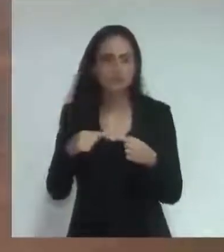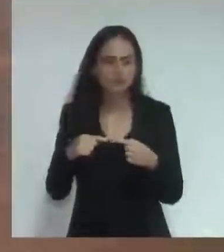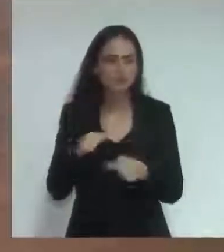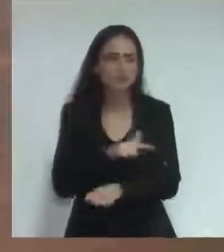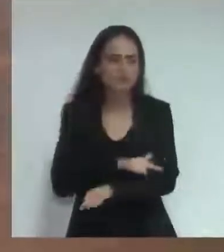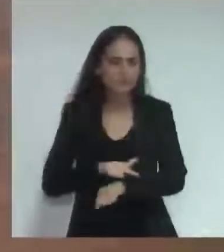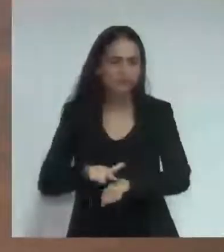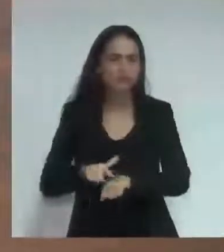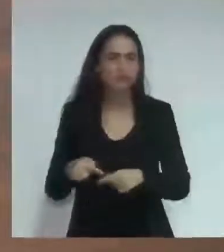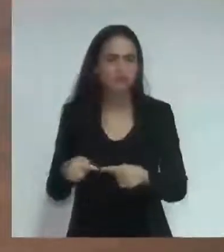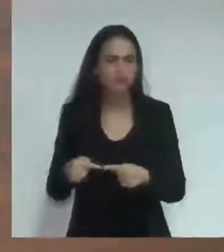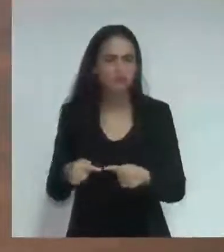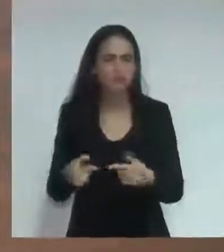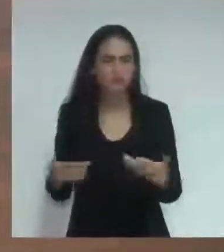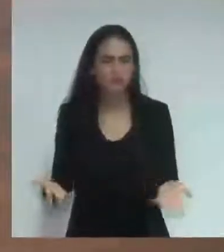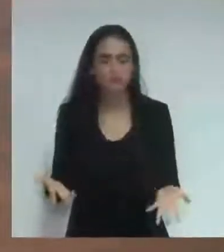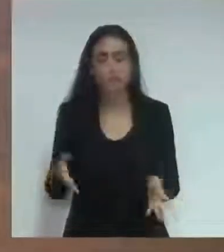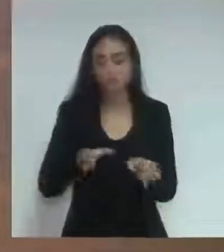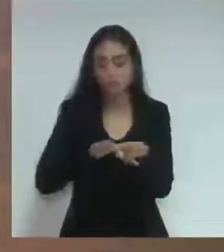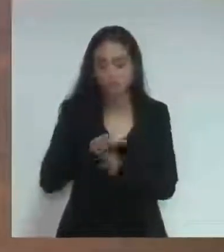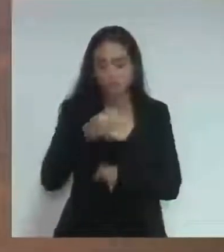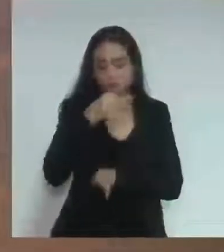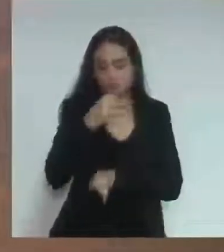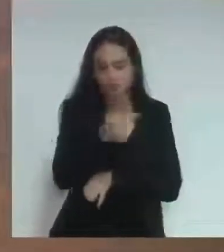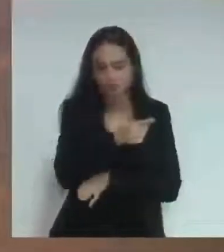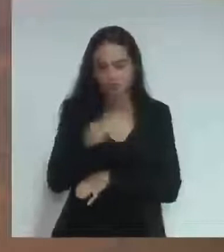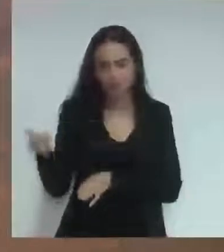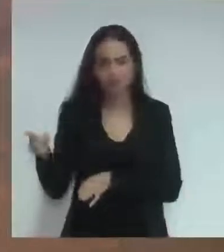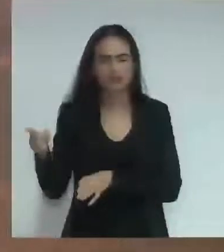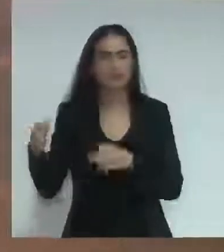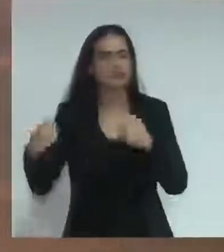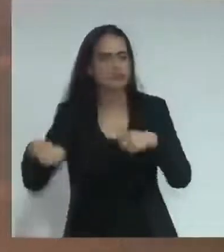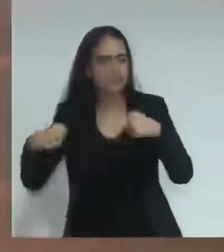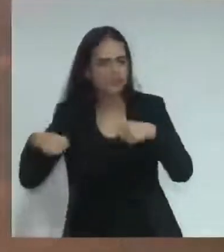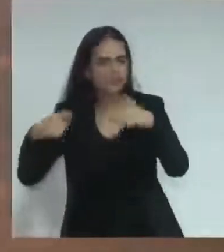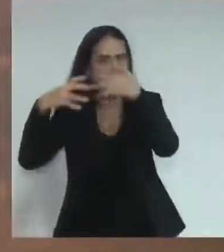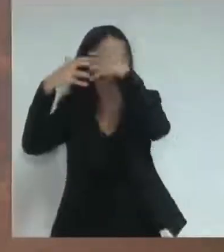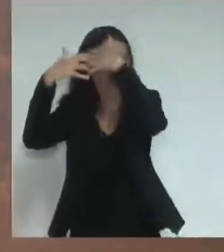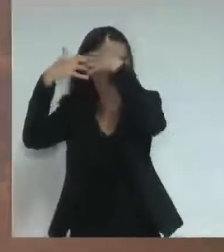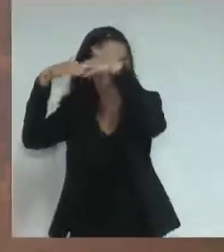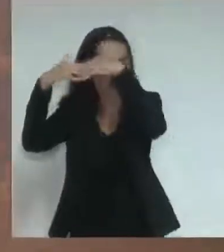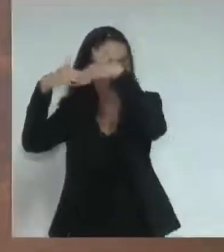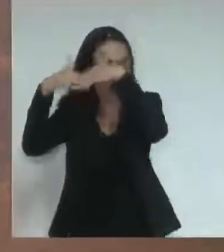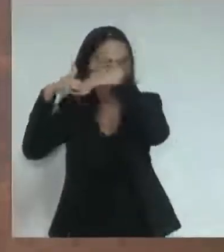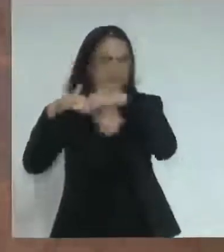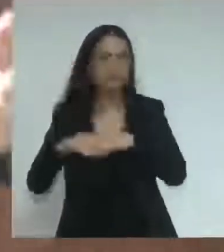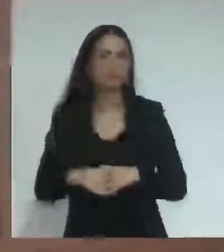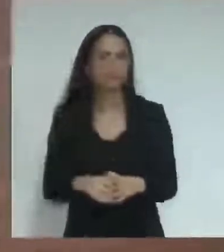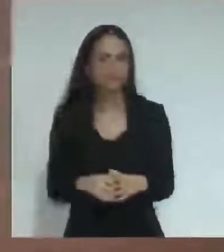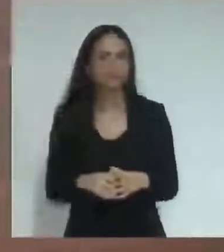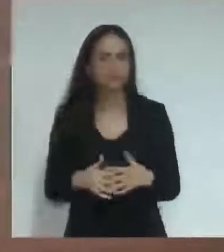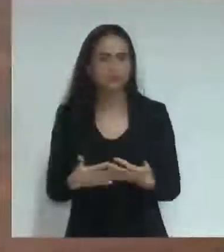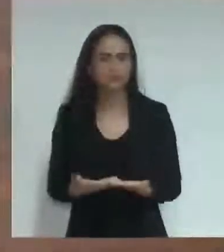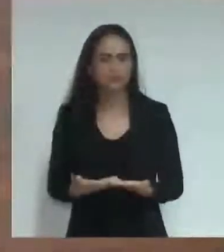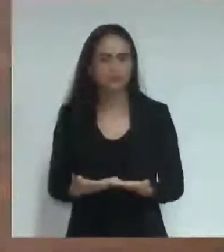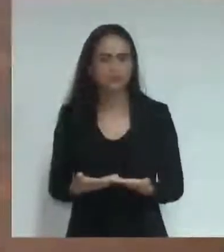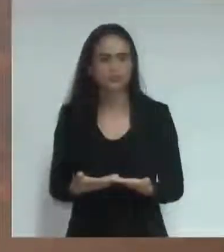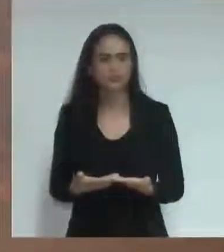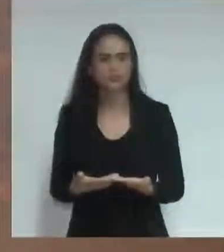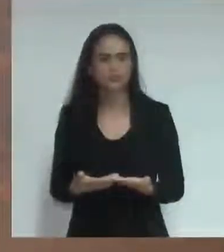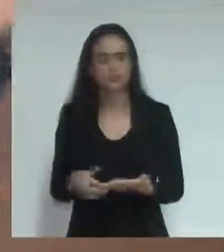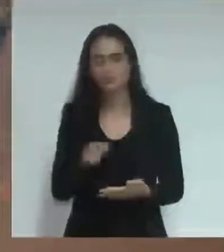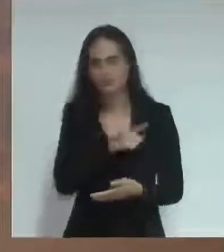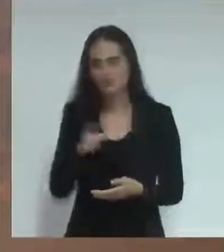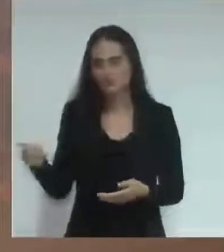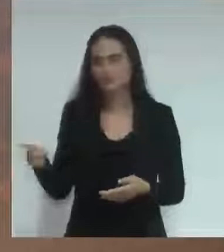para as pessoas, né? Refletirem por si só, verem matérias de coisas que não são de grupos políticos.